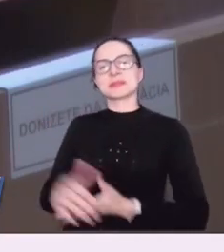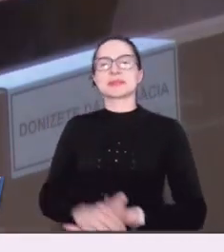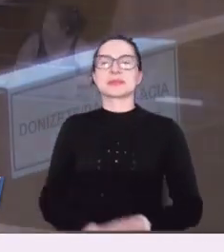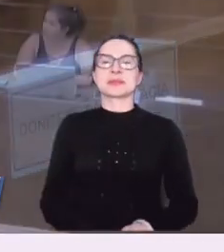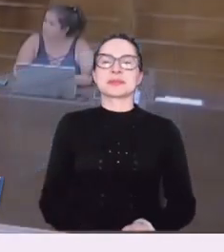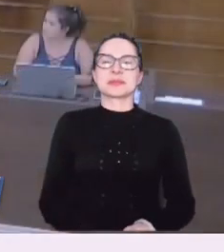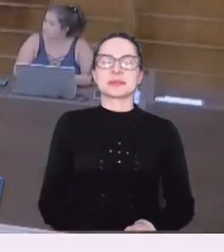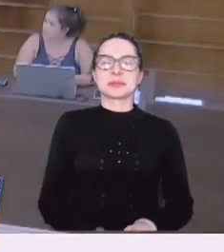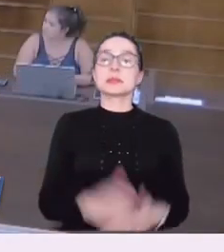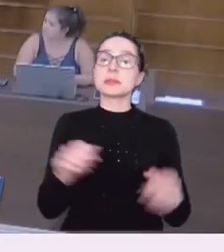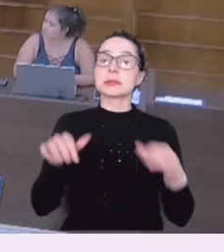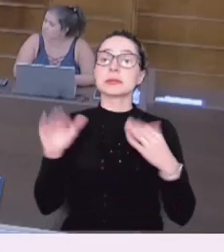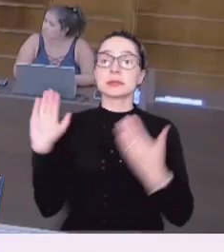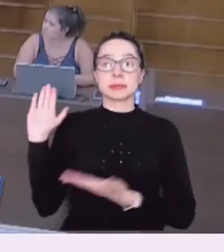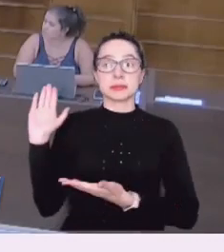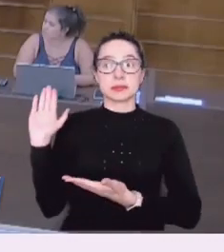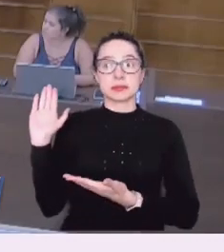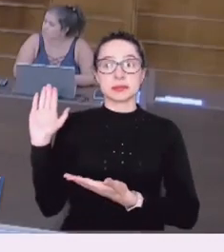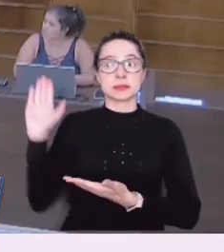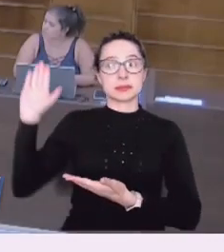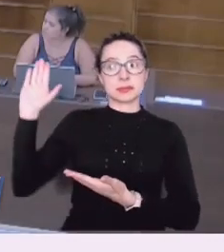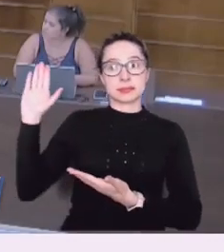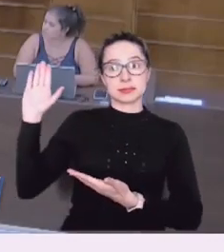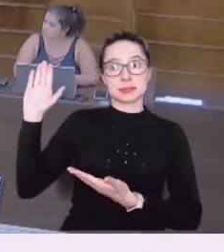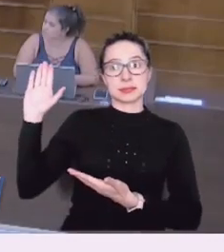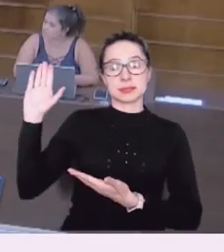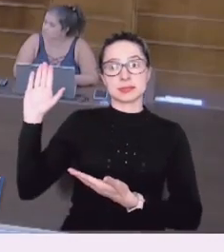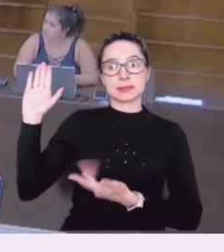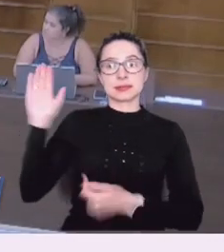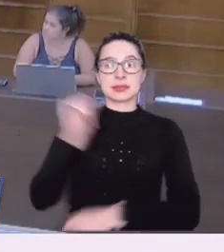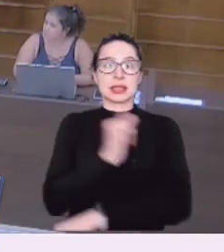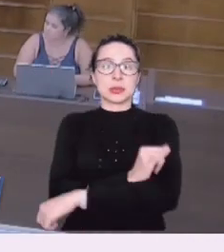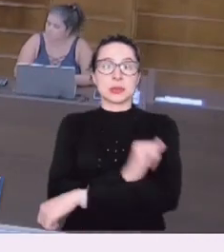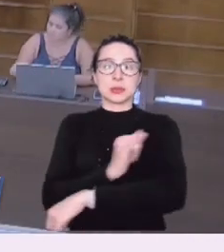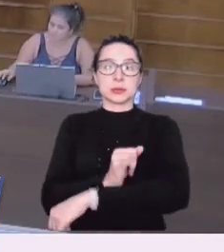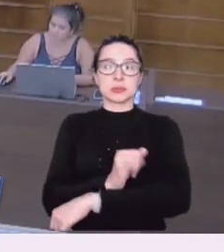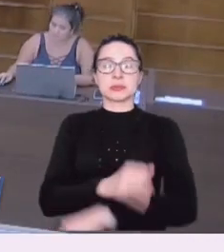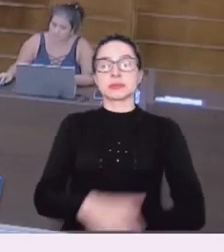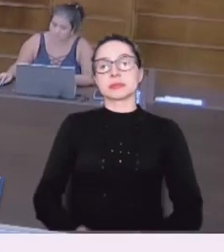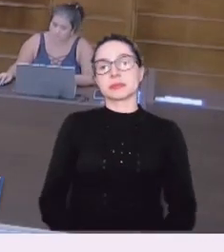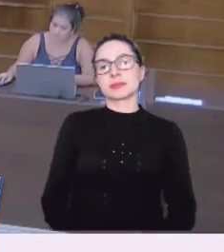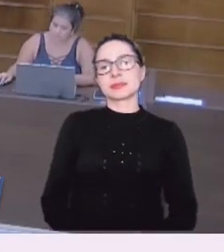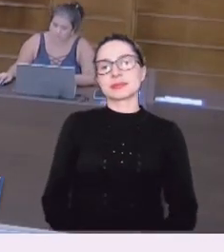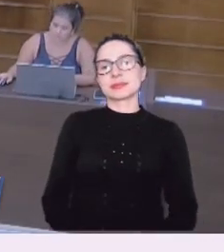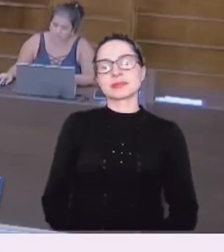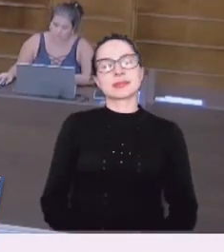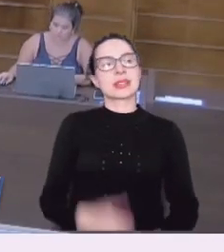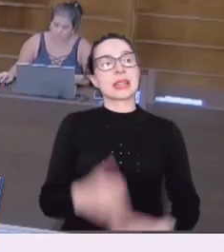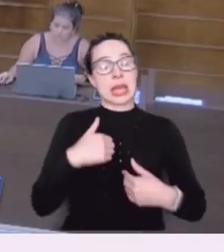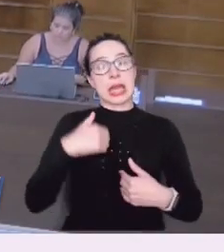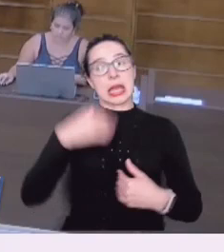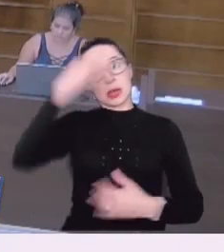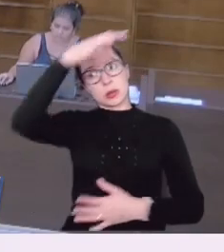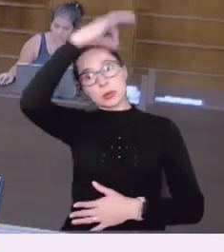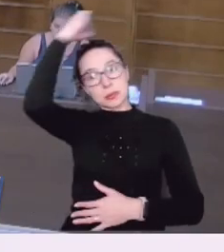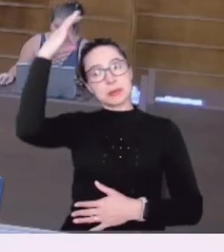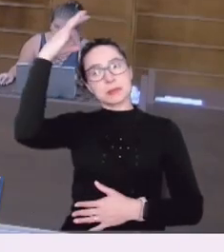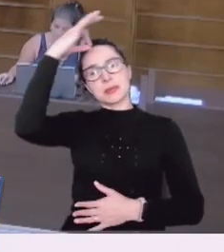palavra, o plenário. Peço a palavra, excelência. Com a palavra, vereador Hilton Ferreira. Excelência, eu como espírita não poderia